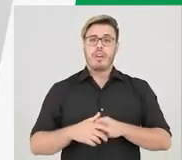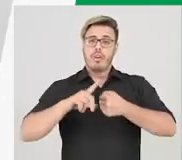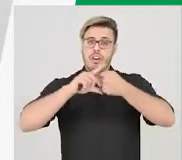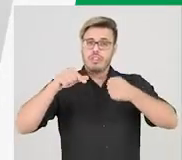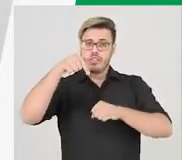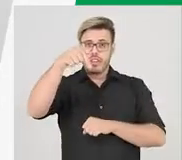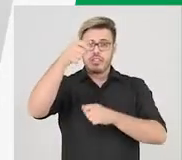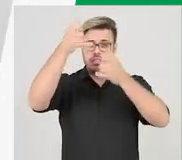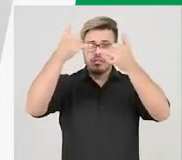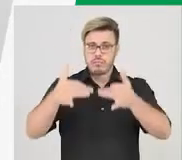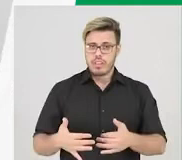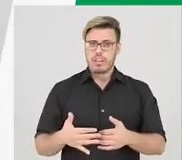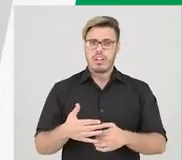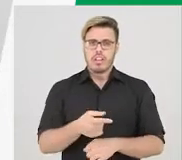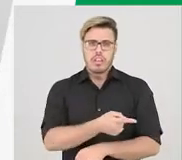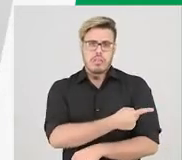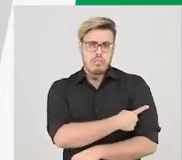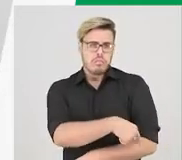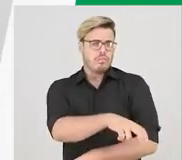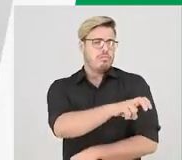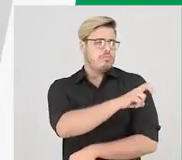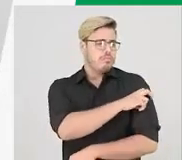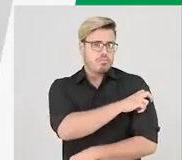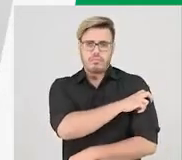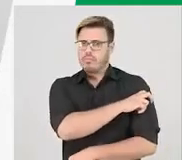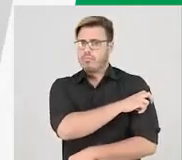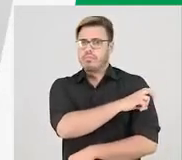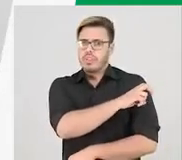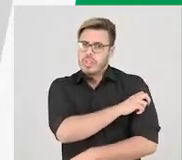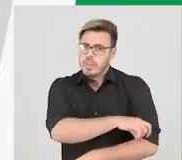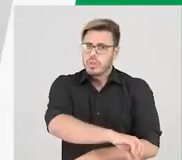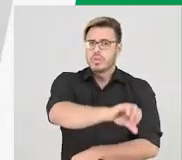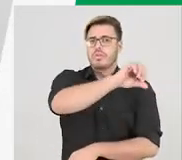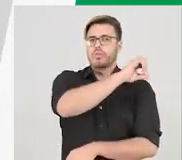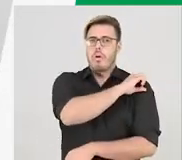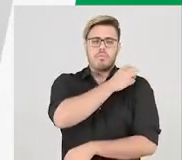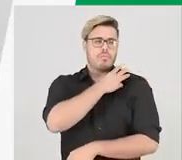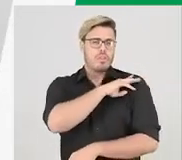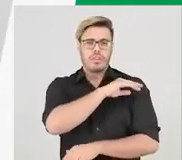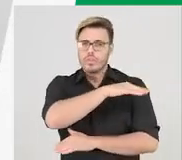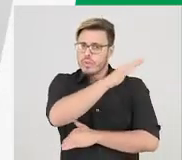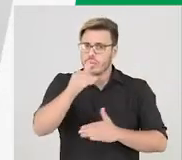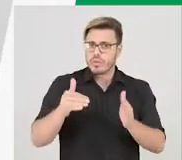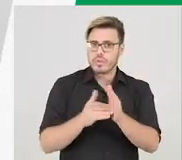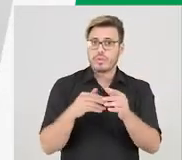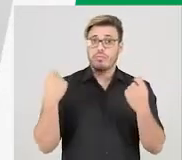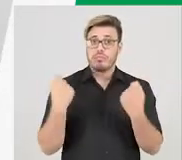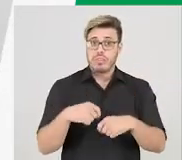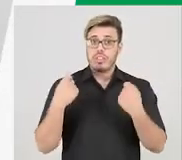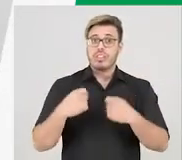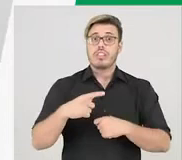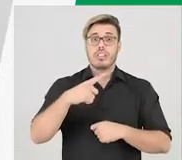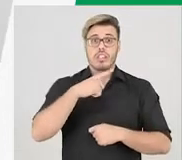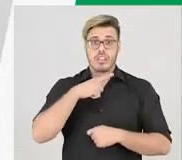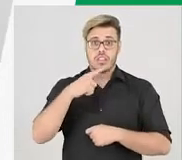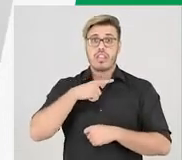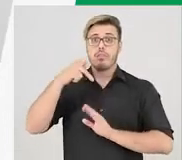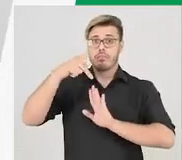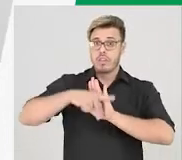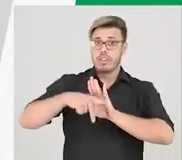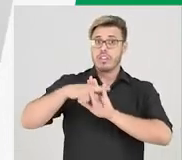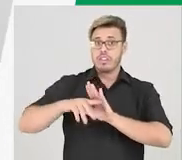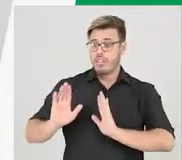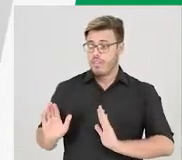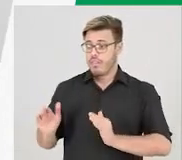educação infantil, devem ser ofertadas aos educandos com necessidades educacionais especiais, em classes das escolas comuns do